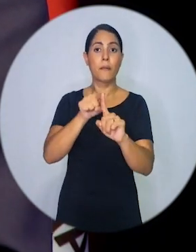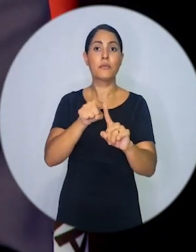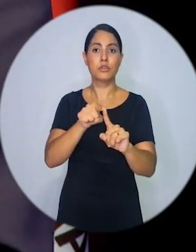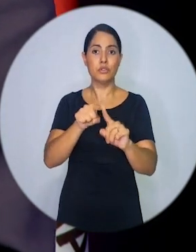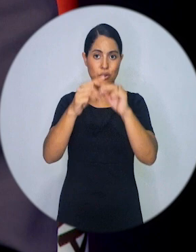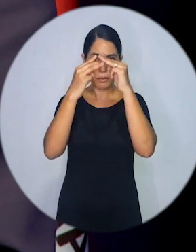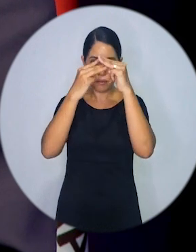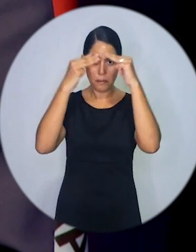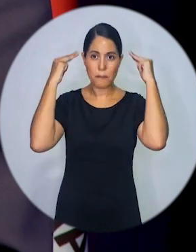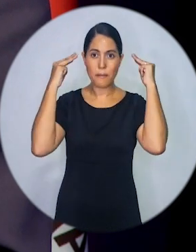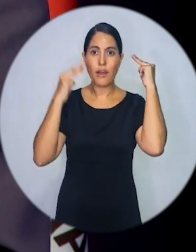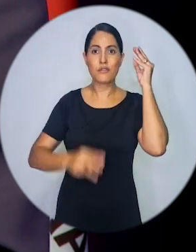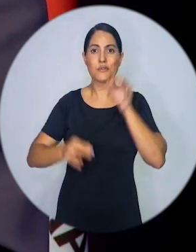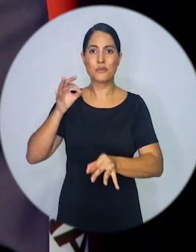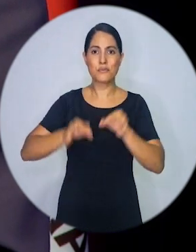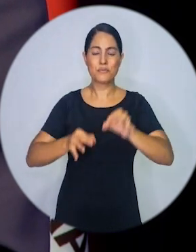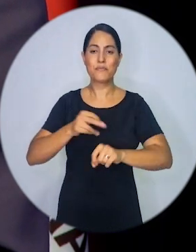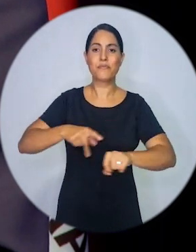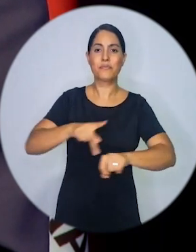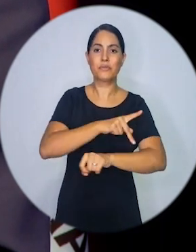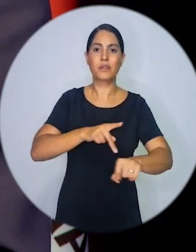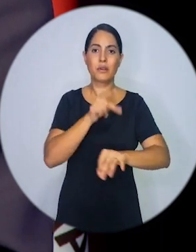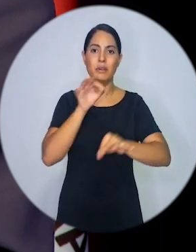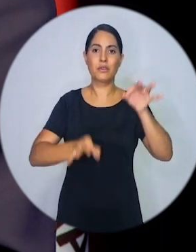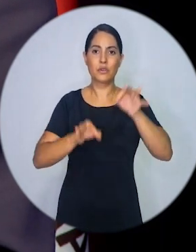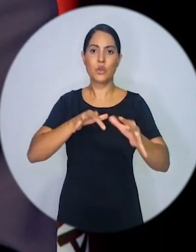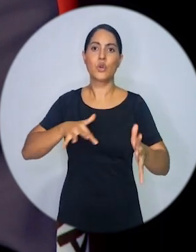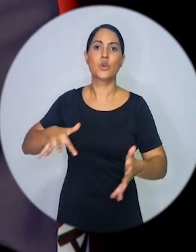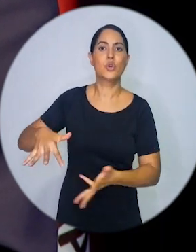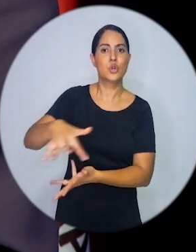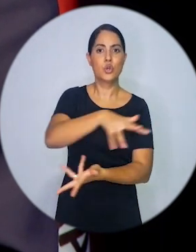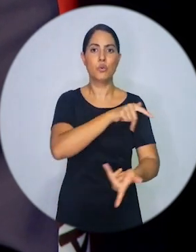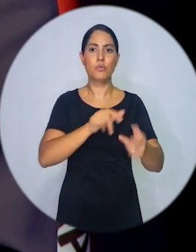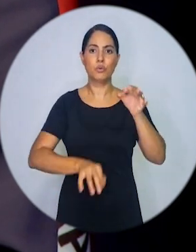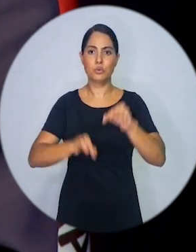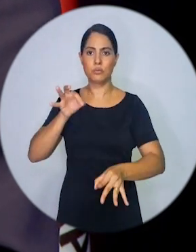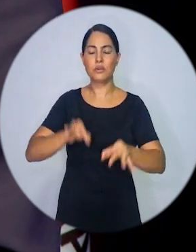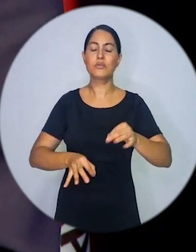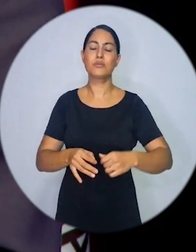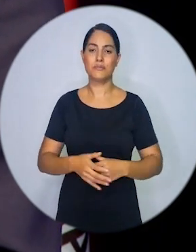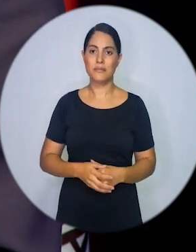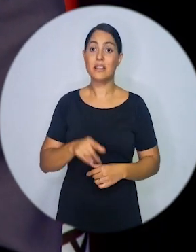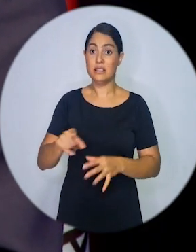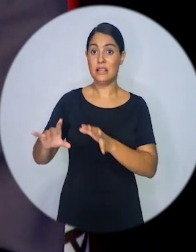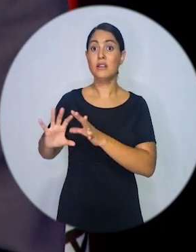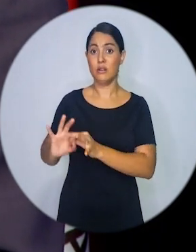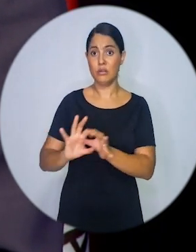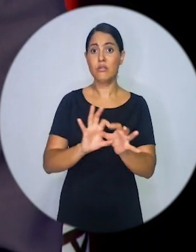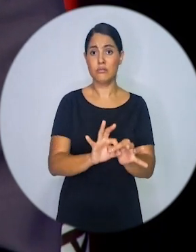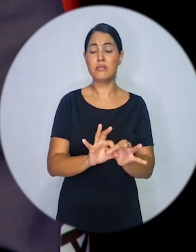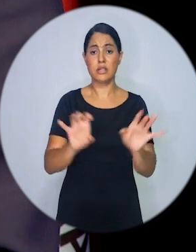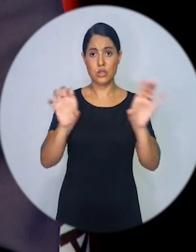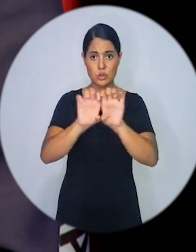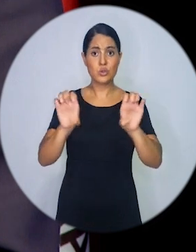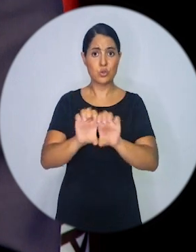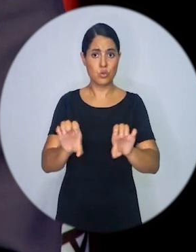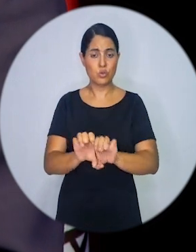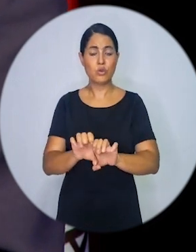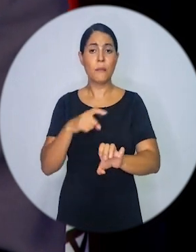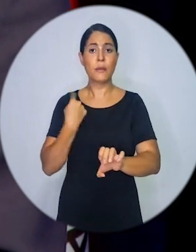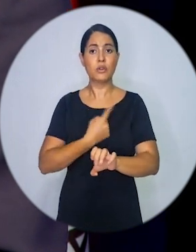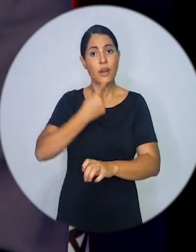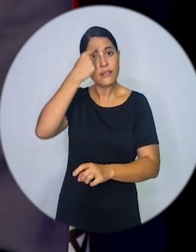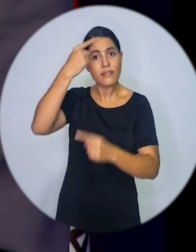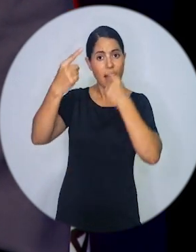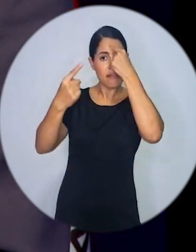trabalhar por um México mais justo, um país mais justo e um planeta mais justo, tendo assim um espaço muito